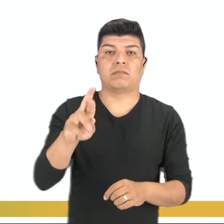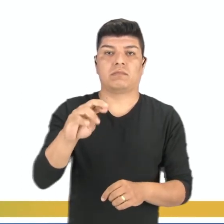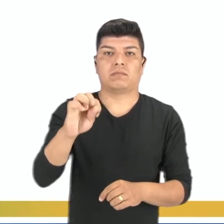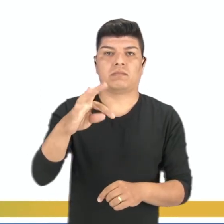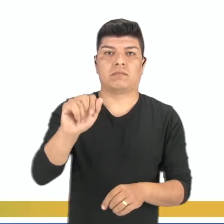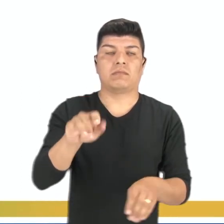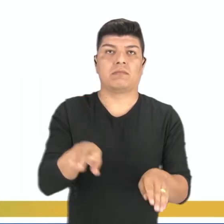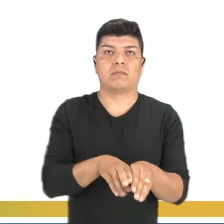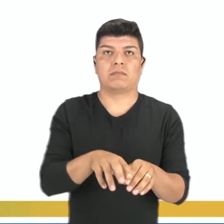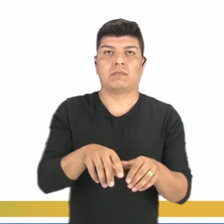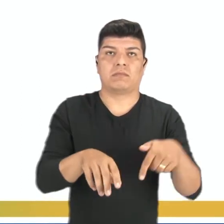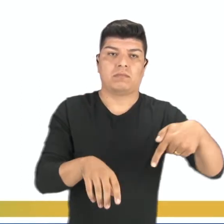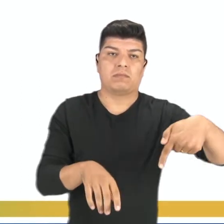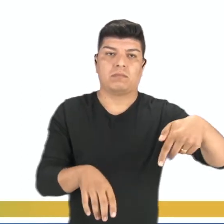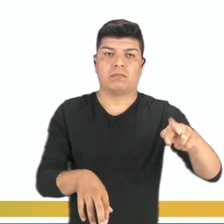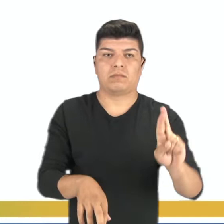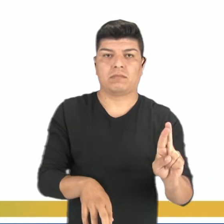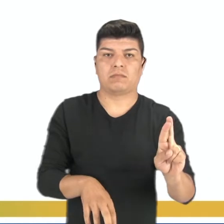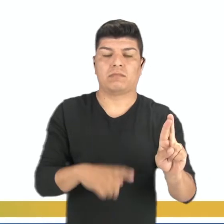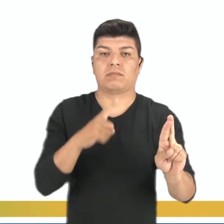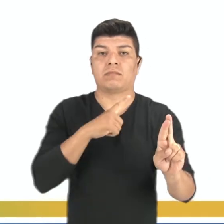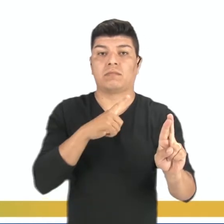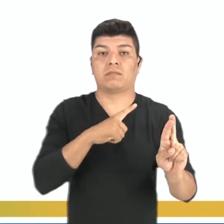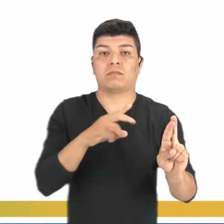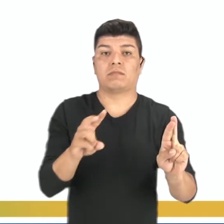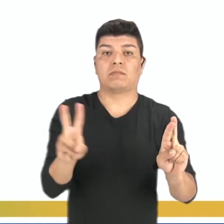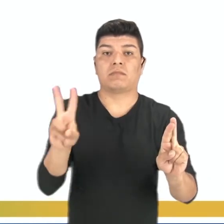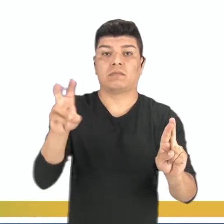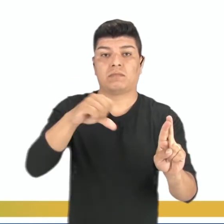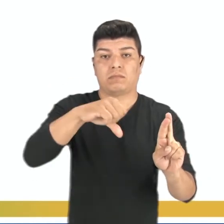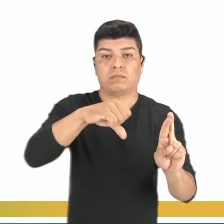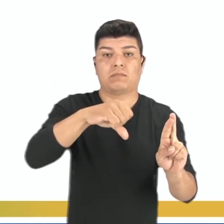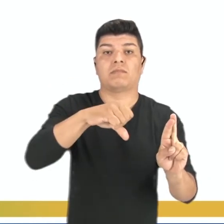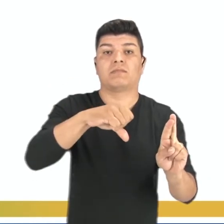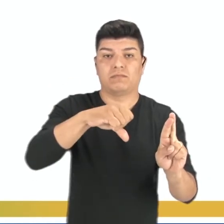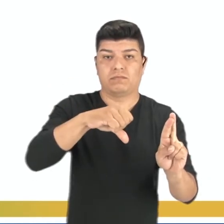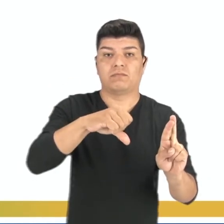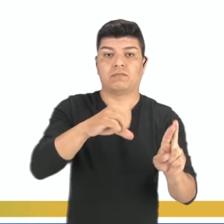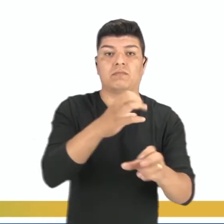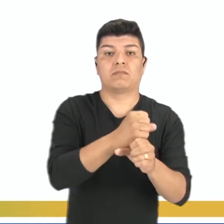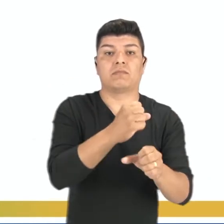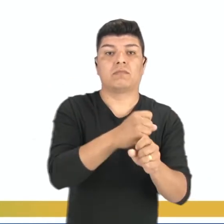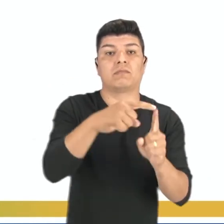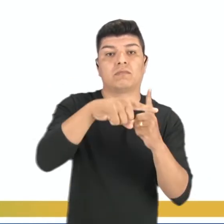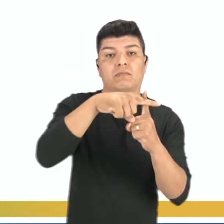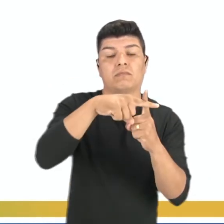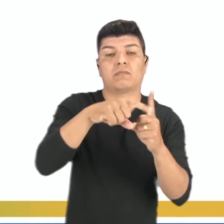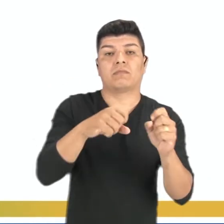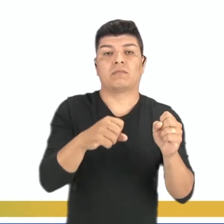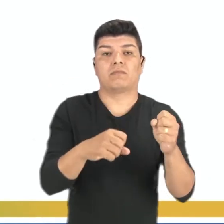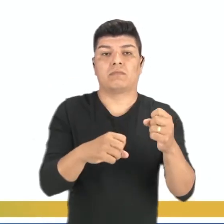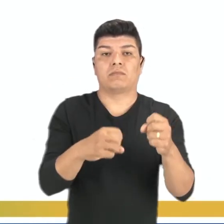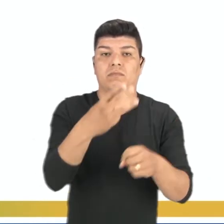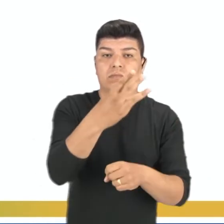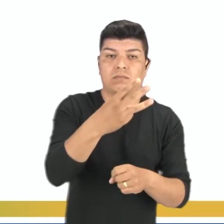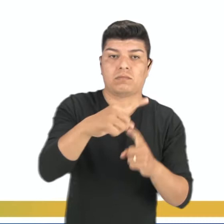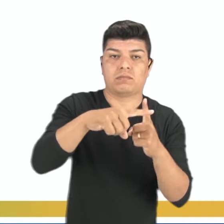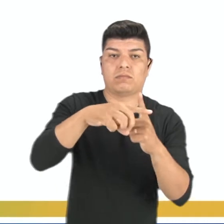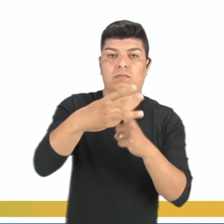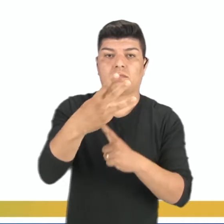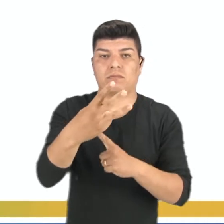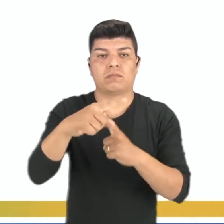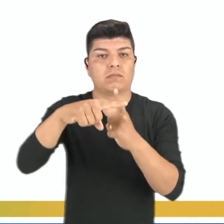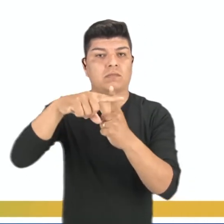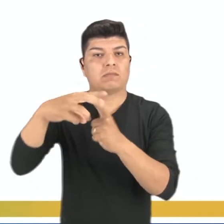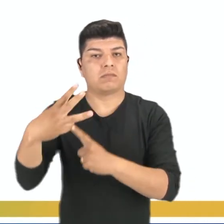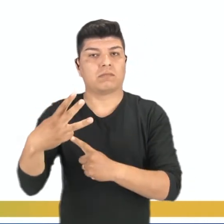QR ou RQ, nós temos o valor de 9, onde você vai somar 3 mais 3